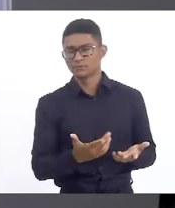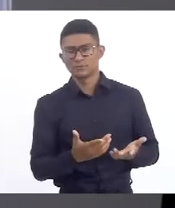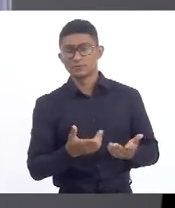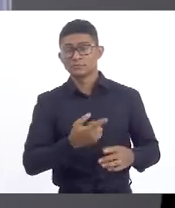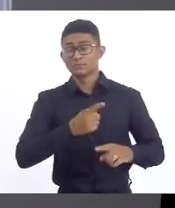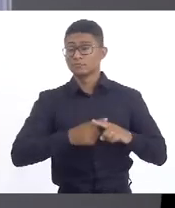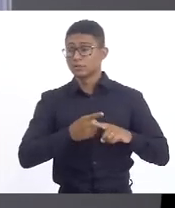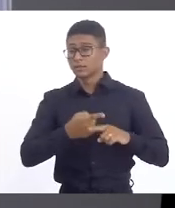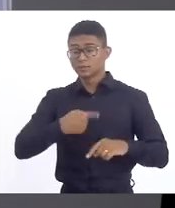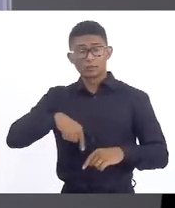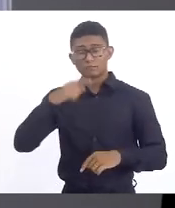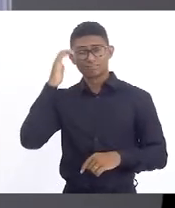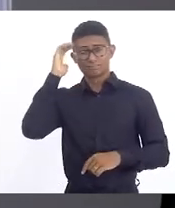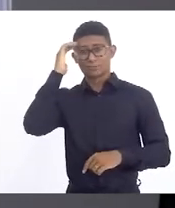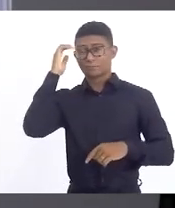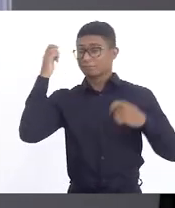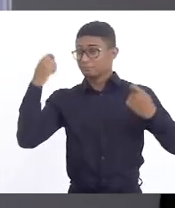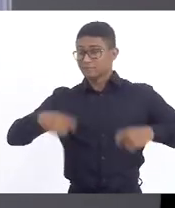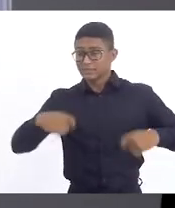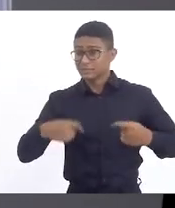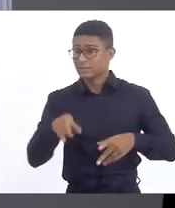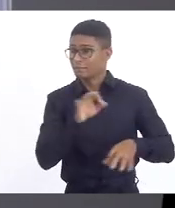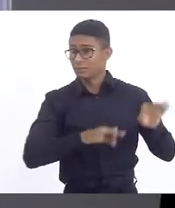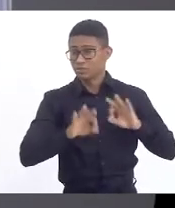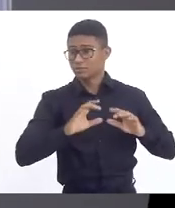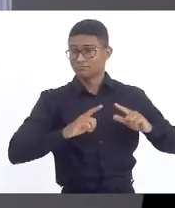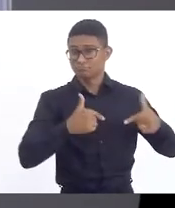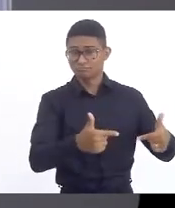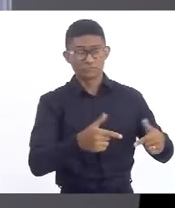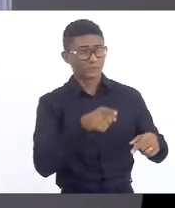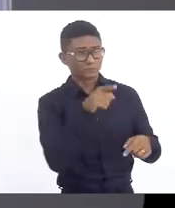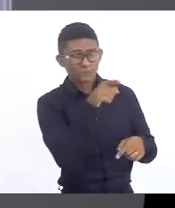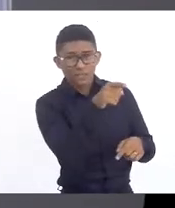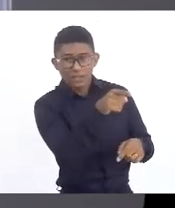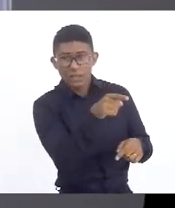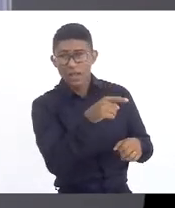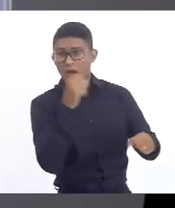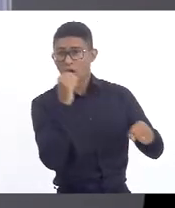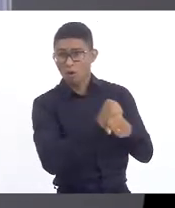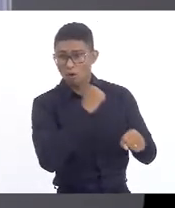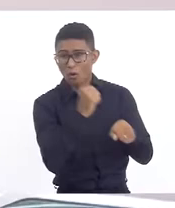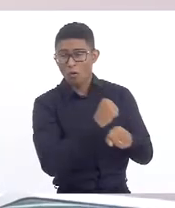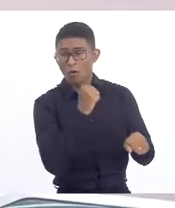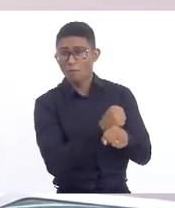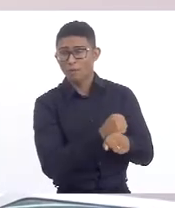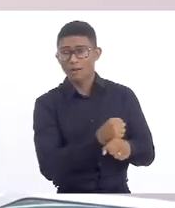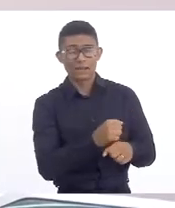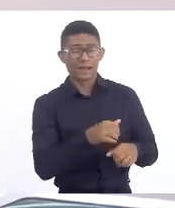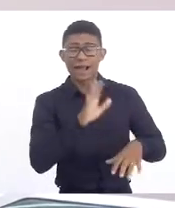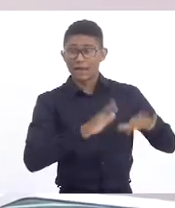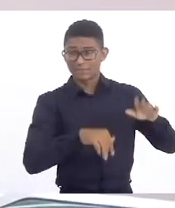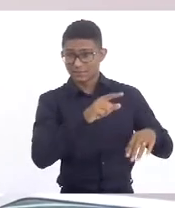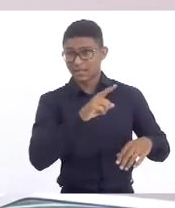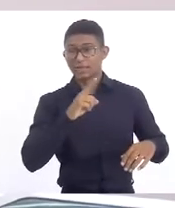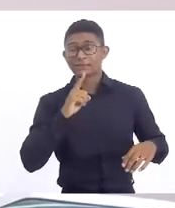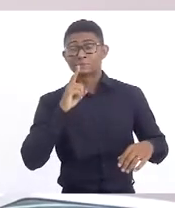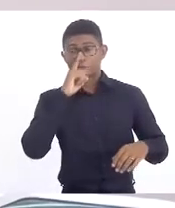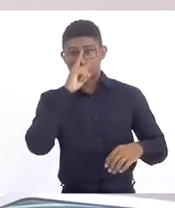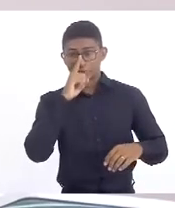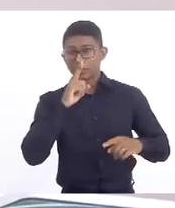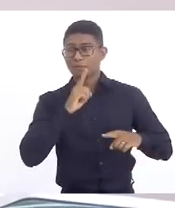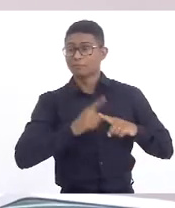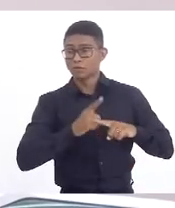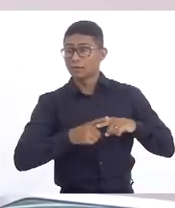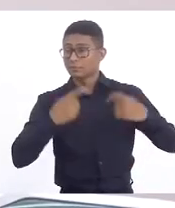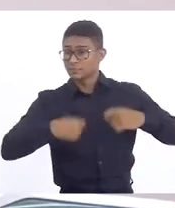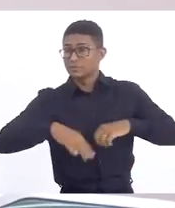era necessária no projeto executivo. Você lançar uma obra num vulto desse, dentro de um projeto básico, é um risco de engenharia. Então a gente